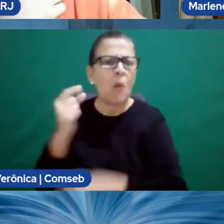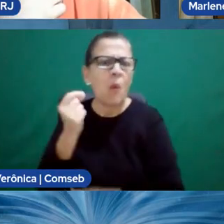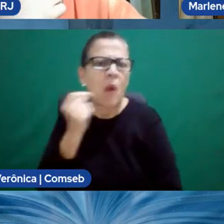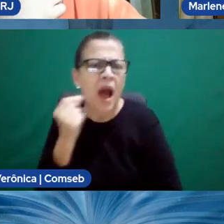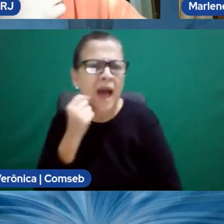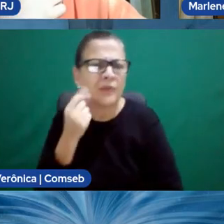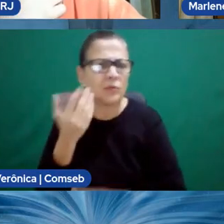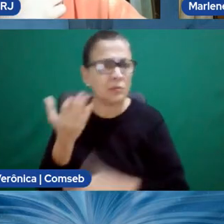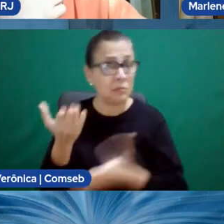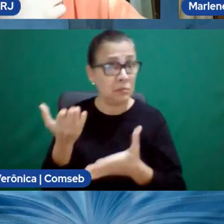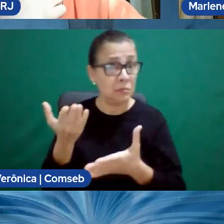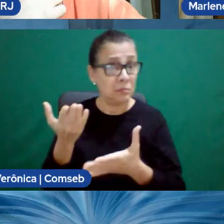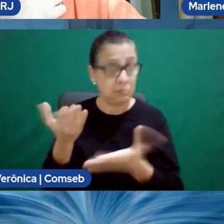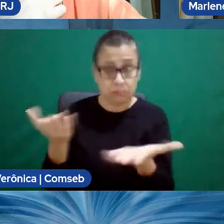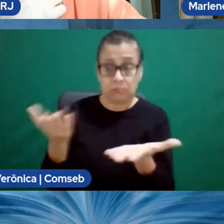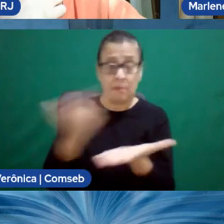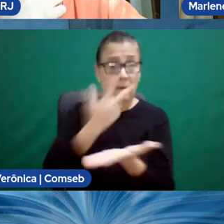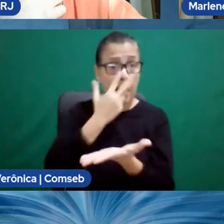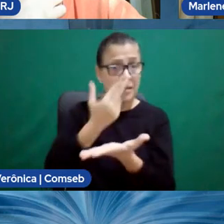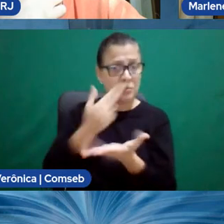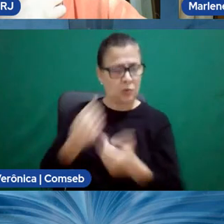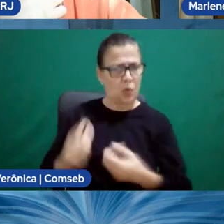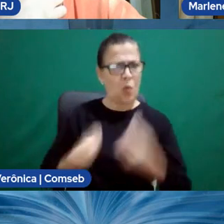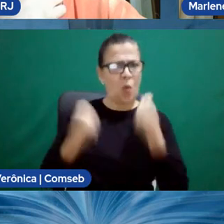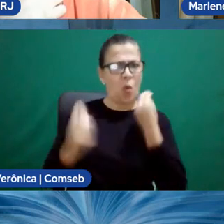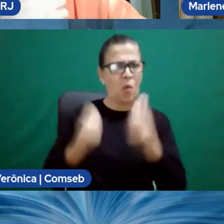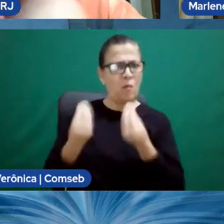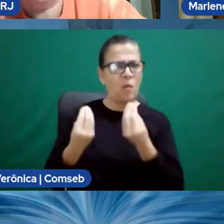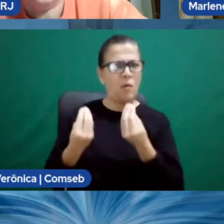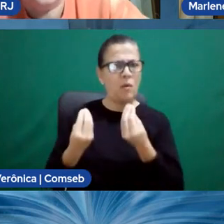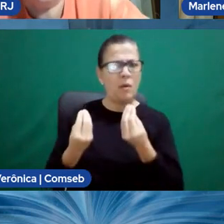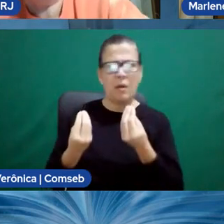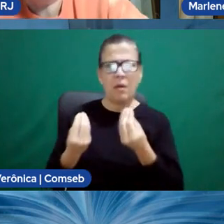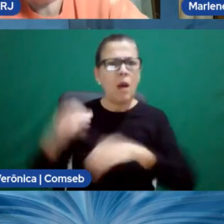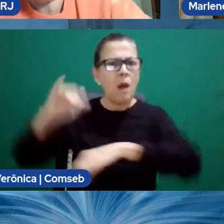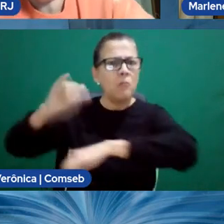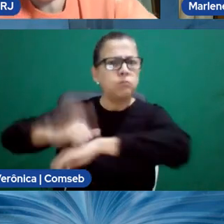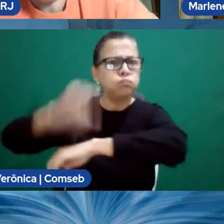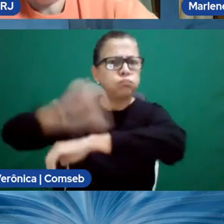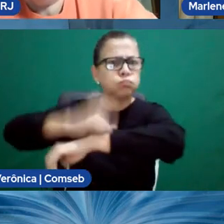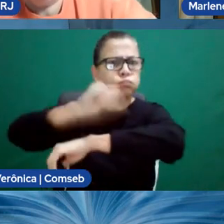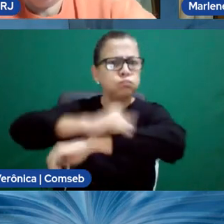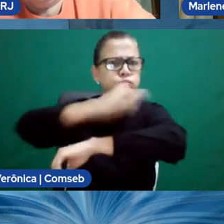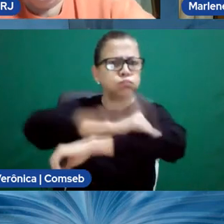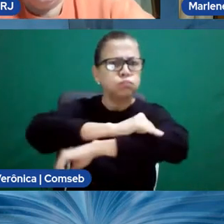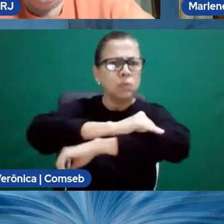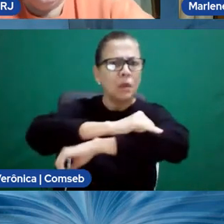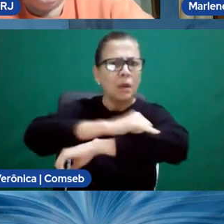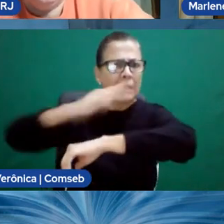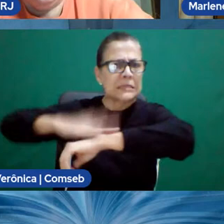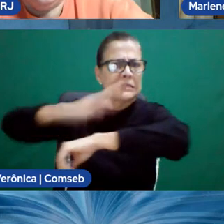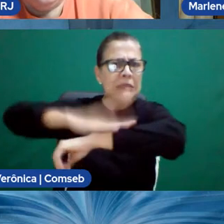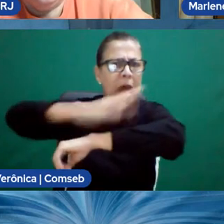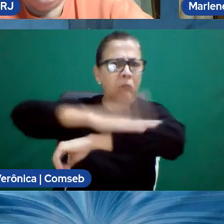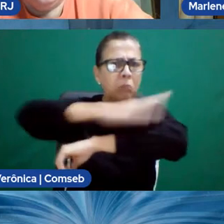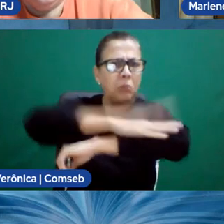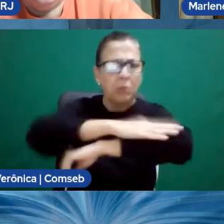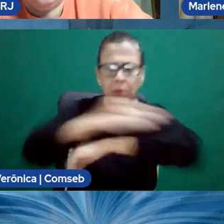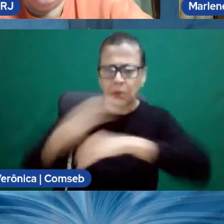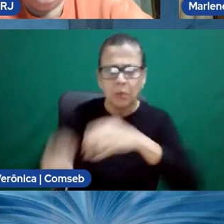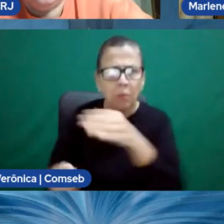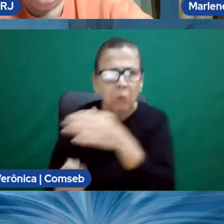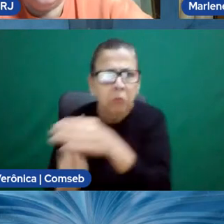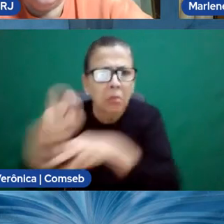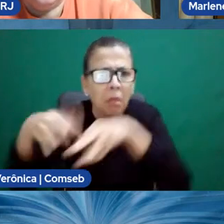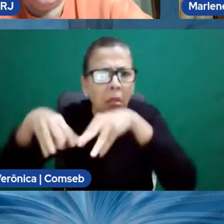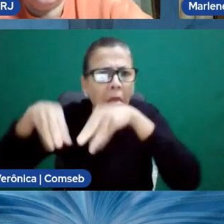ambientes proliferavam ratos e baratas. Como achava que os sapos também brotavam da terra quando chovia, principalmente no Nilo. Que sempre acontece